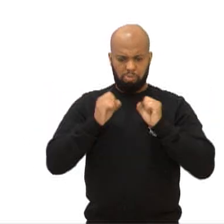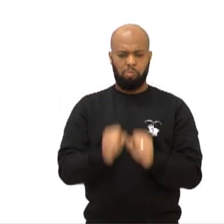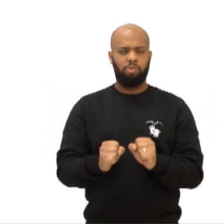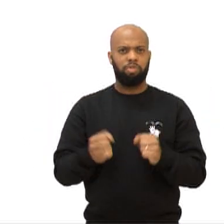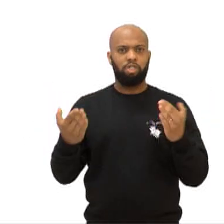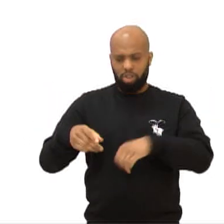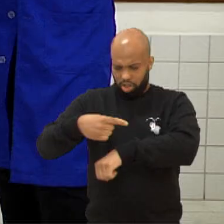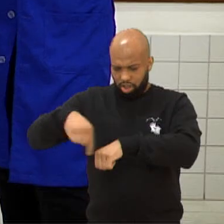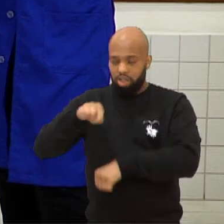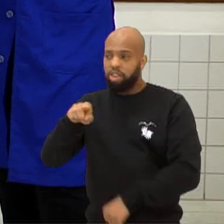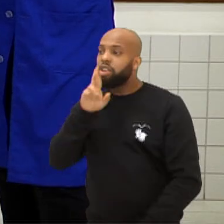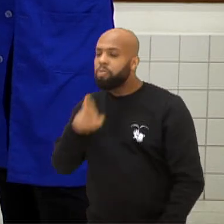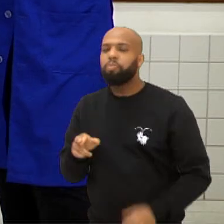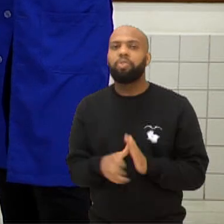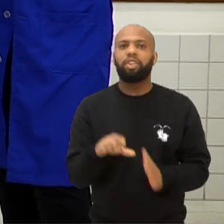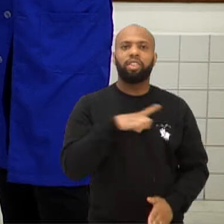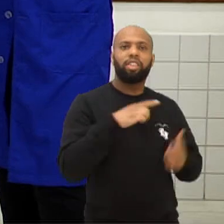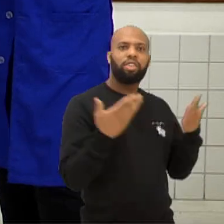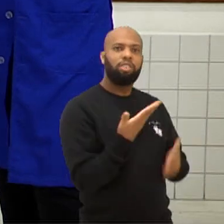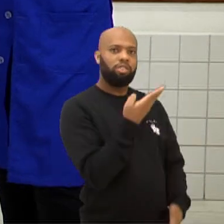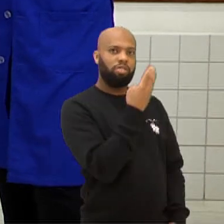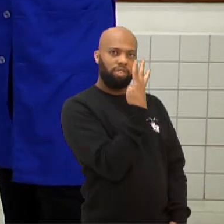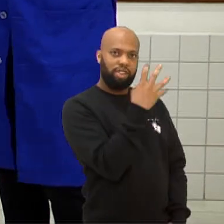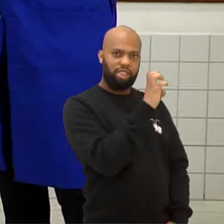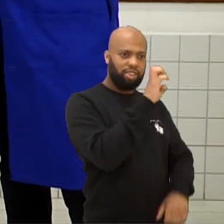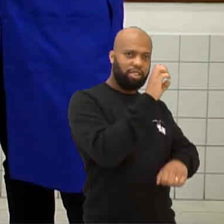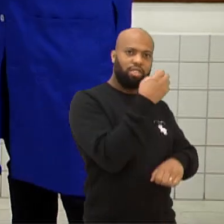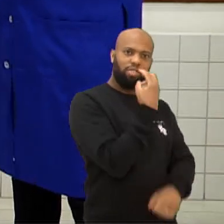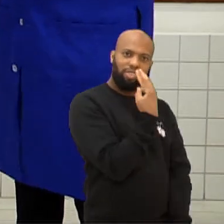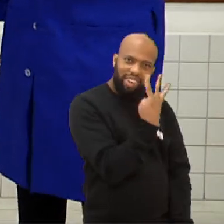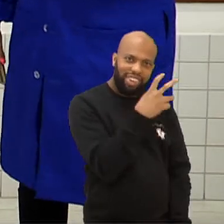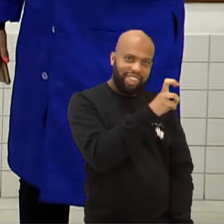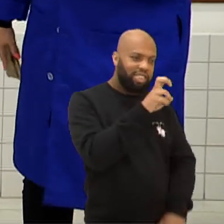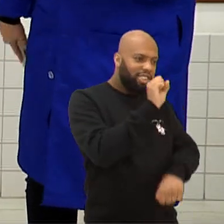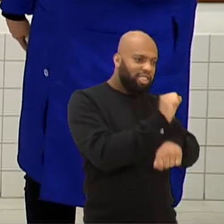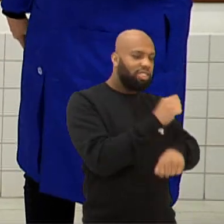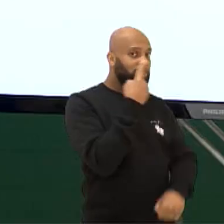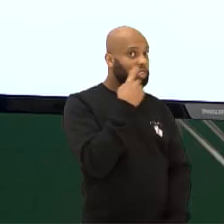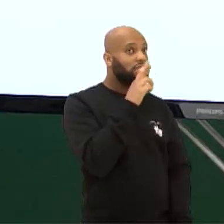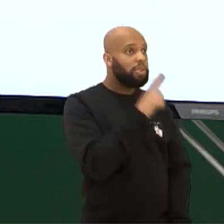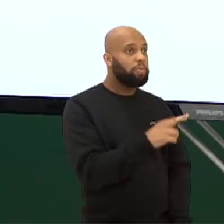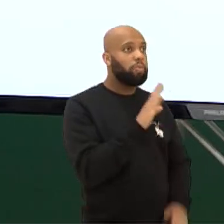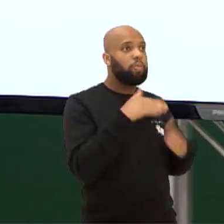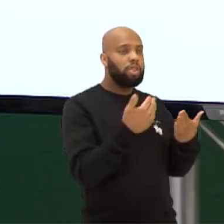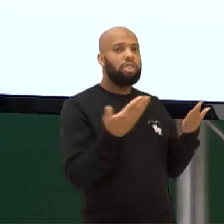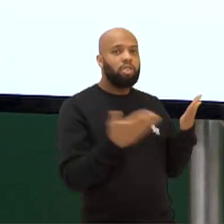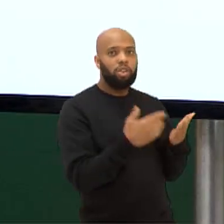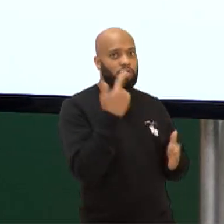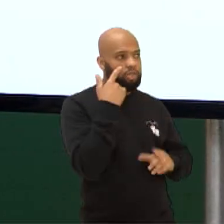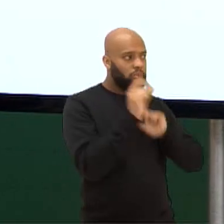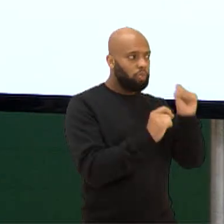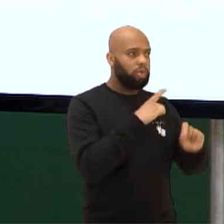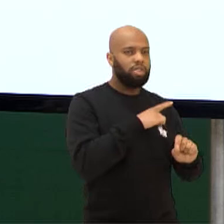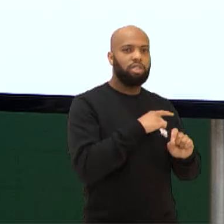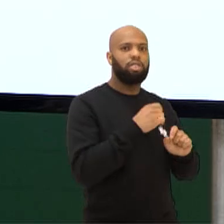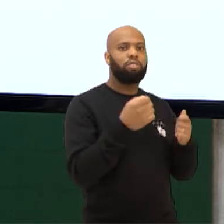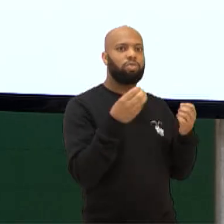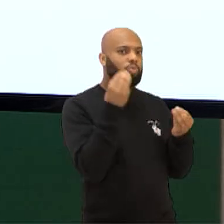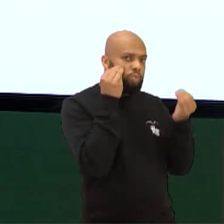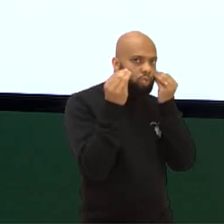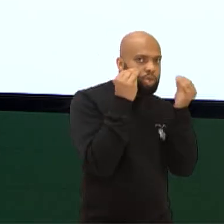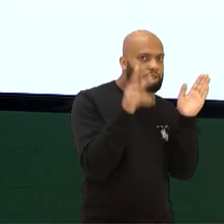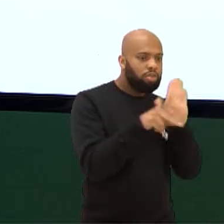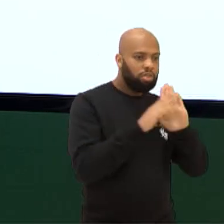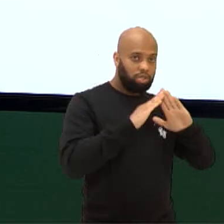ver? Fazendo aí. 45 segundos para a gente ver essa resposta. Até lá, vamos lá. Manda um beijo para o